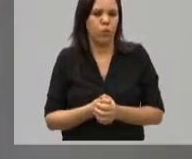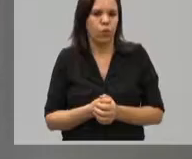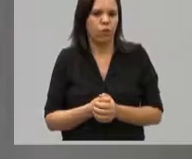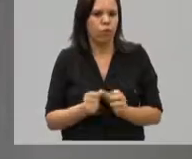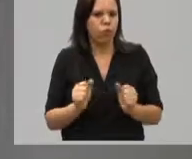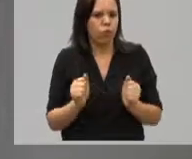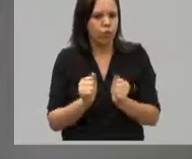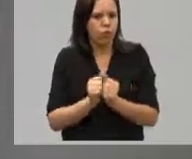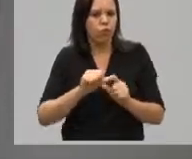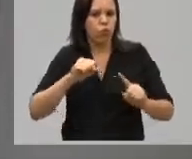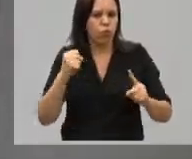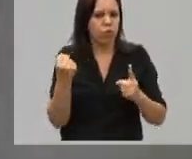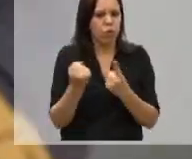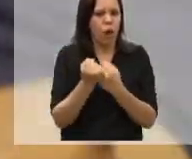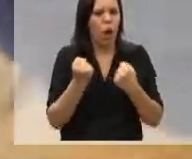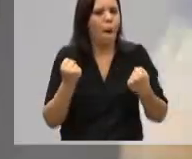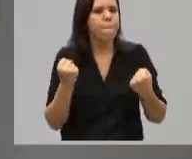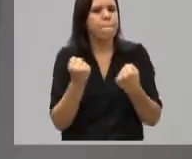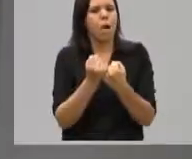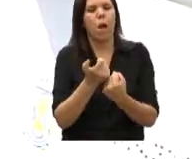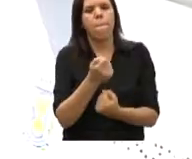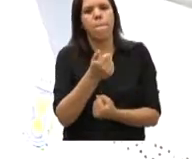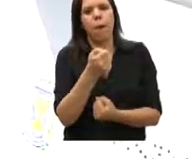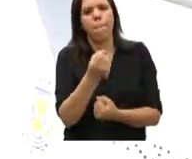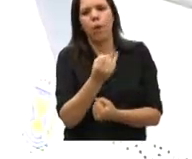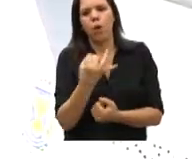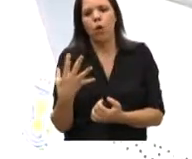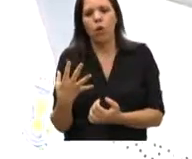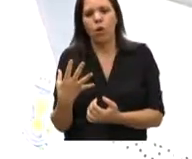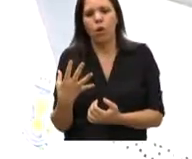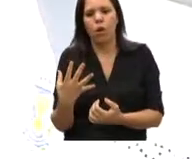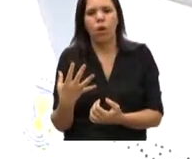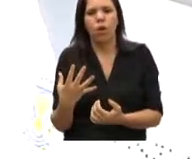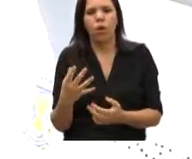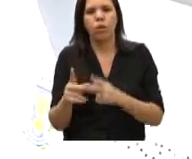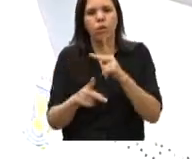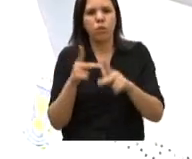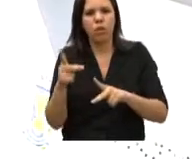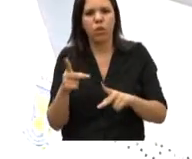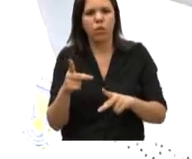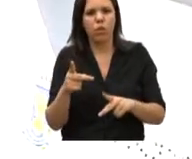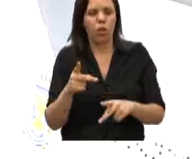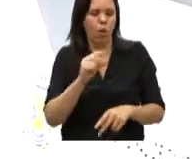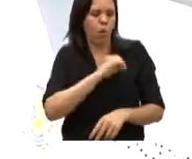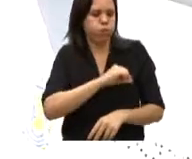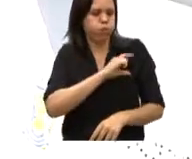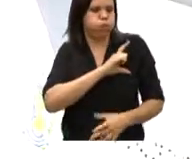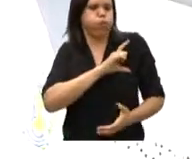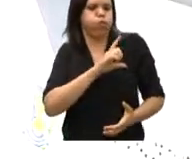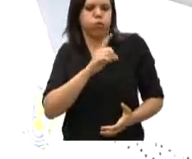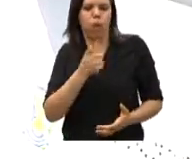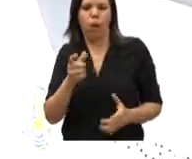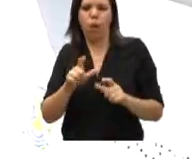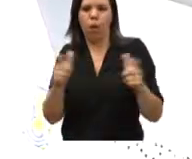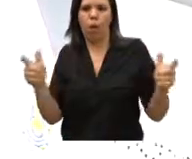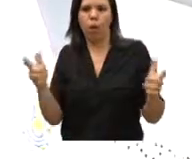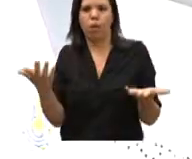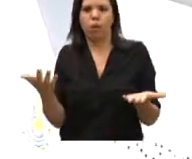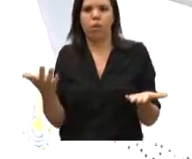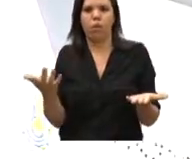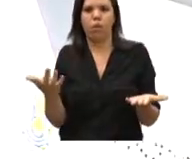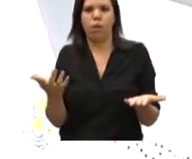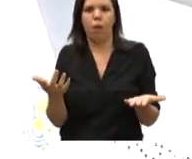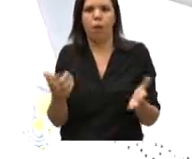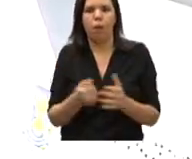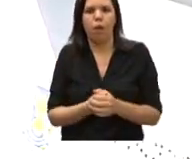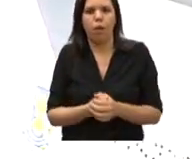social das pessoas, um número pequeno que ganha muito e um número grande que ganha pouco. Quer dizer, e também o investimento principalmente na